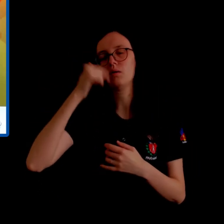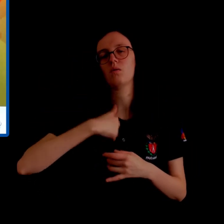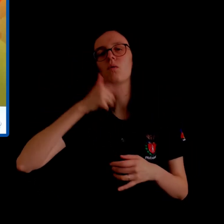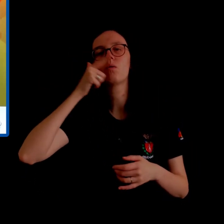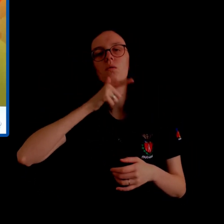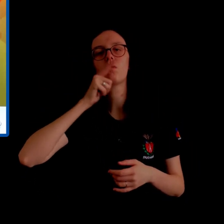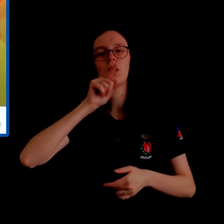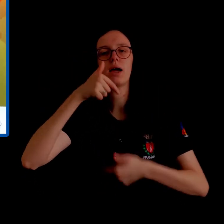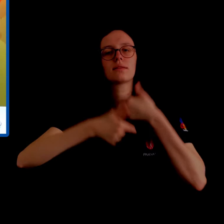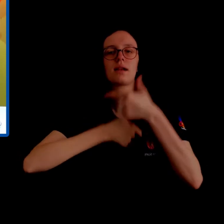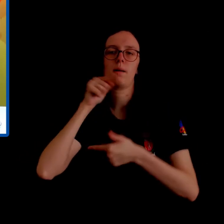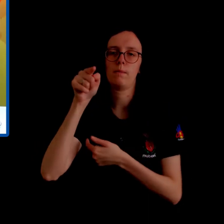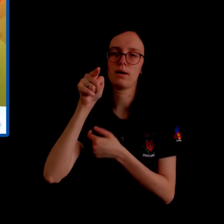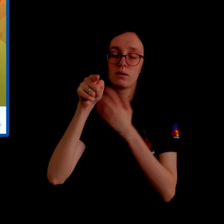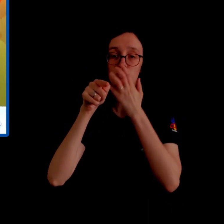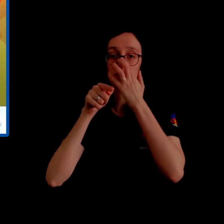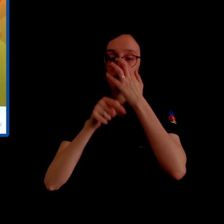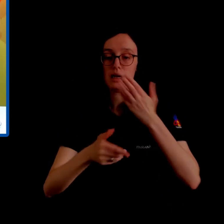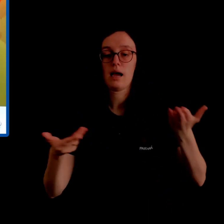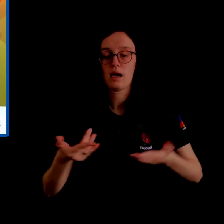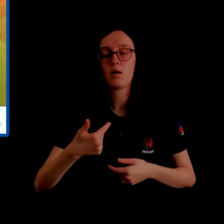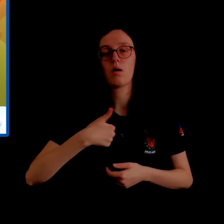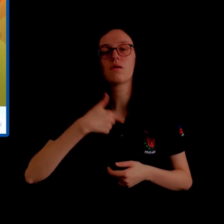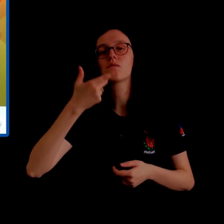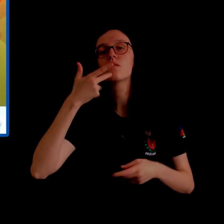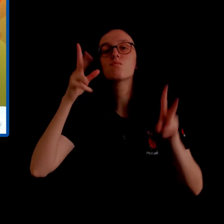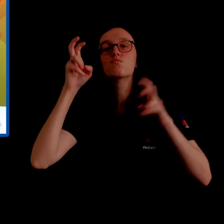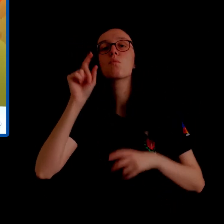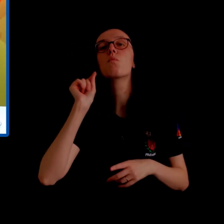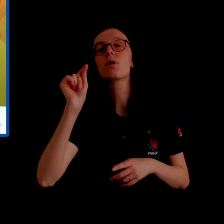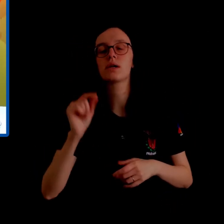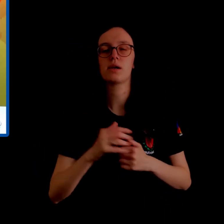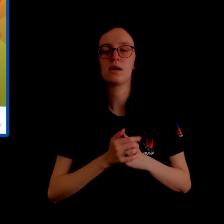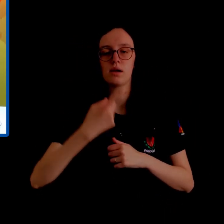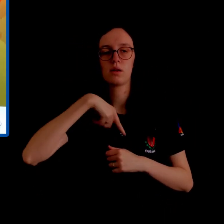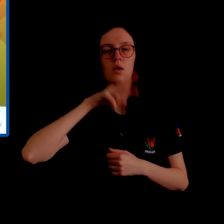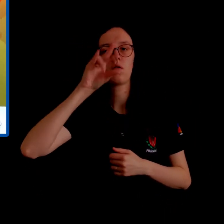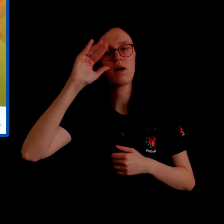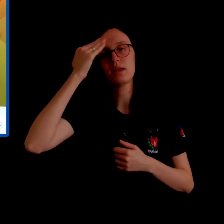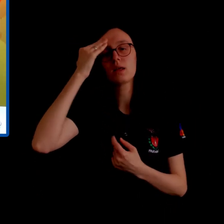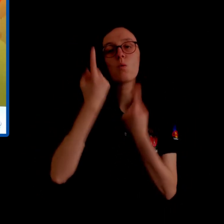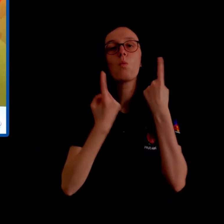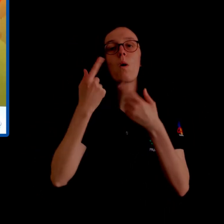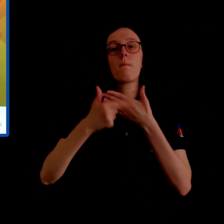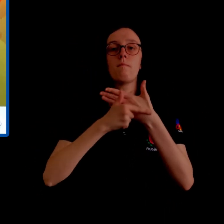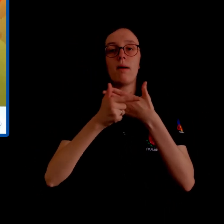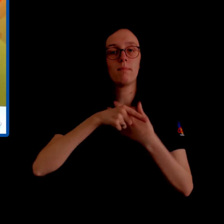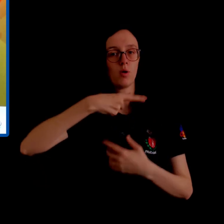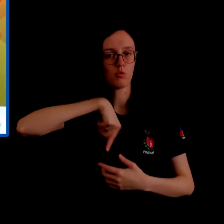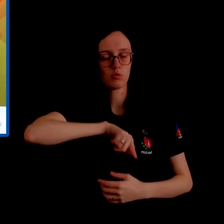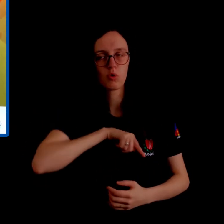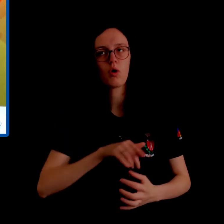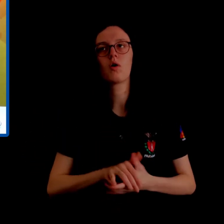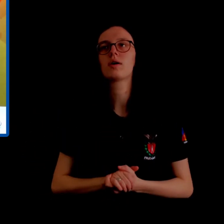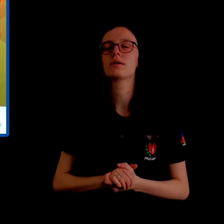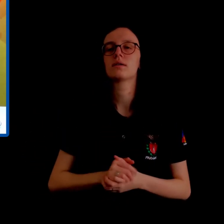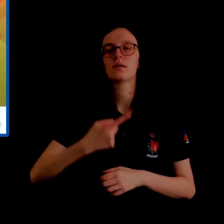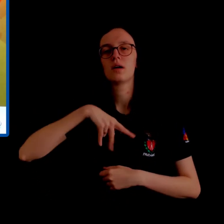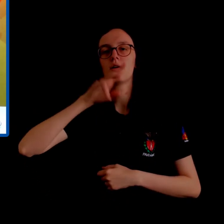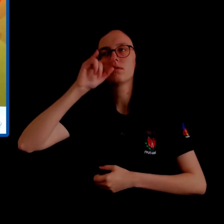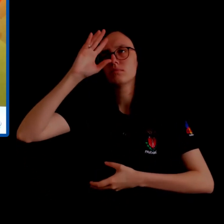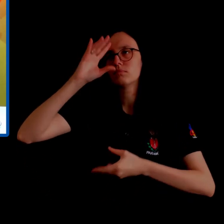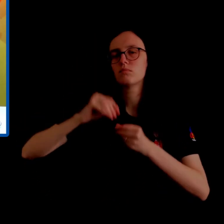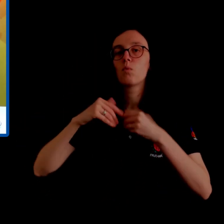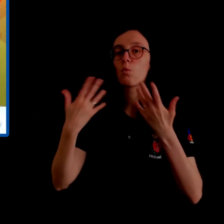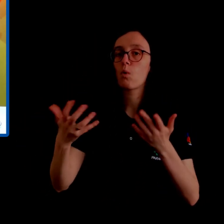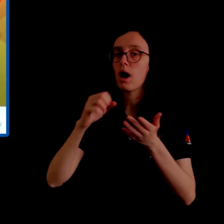esse trabalho. Então, agora a gente está trabalhando, vamos compreender qual é a nossa função, vamos compreender essas